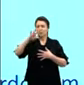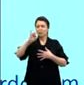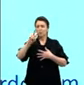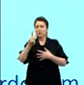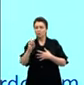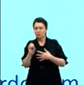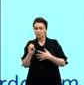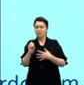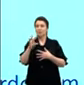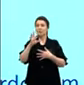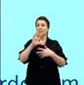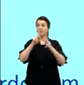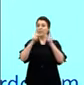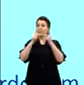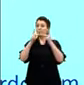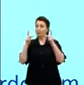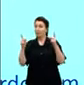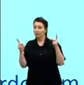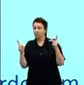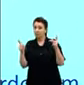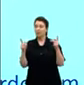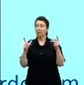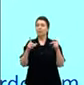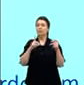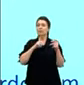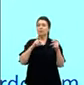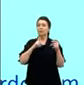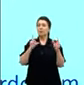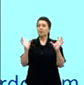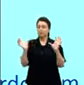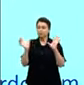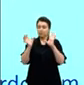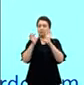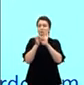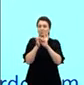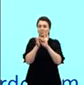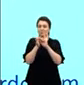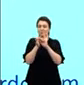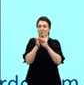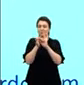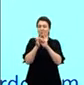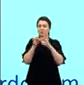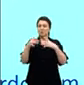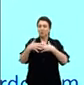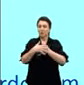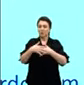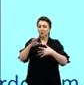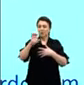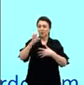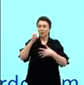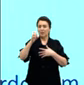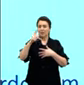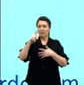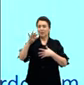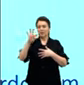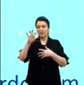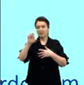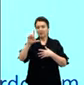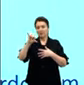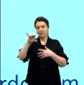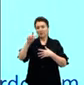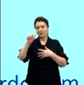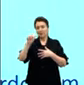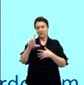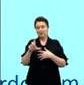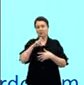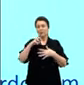fibras proteicas frouxamente entrelaçadas. No tecido epitelial de revestimento, nós